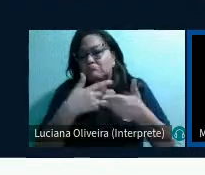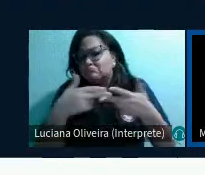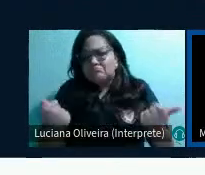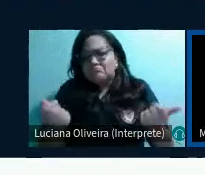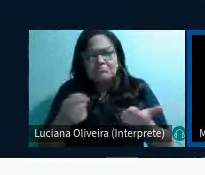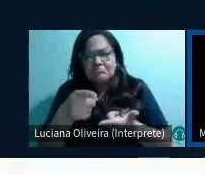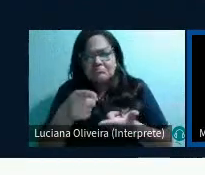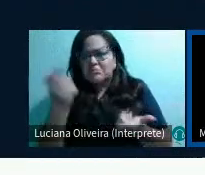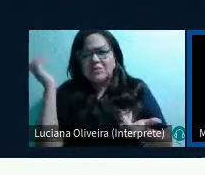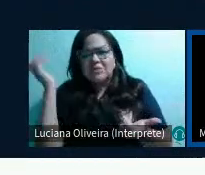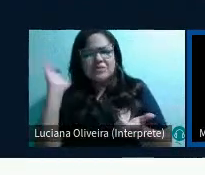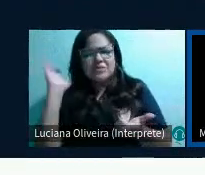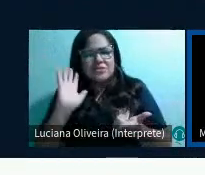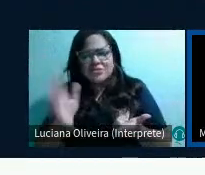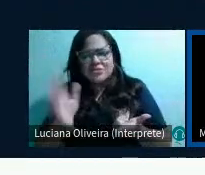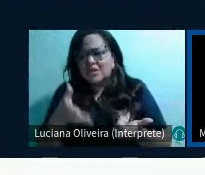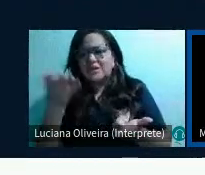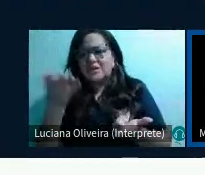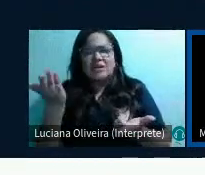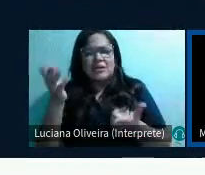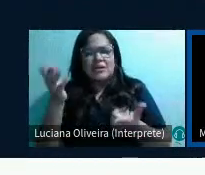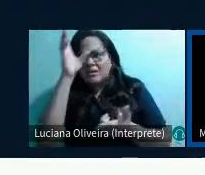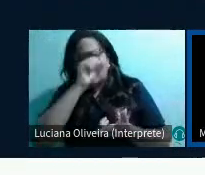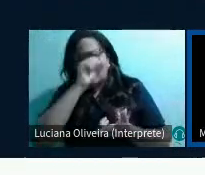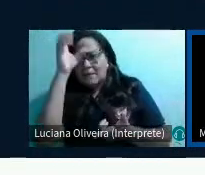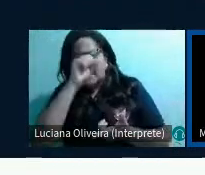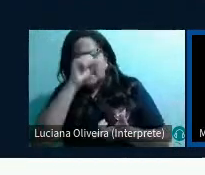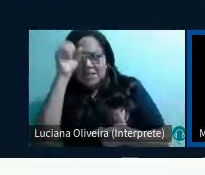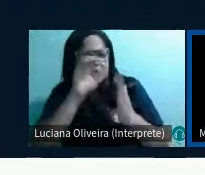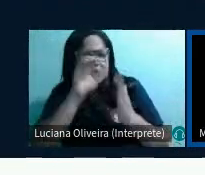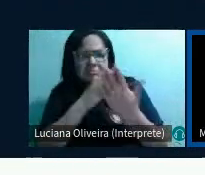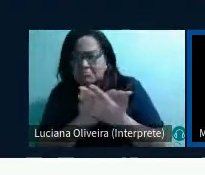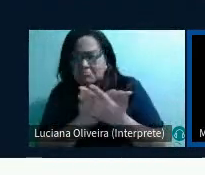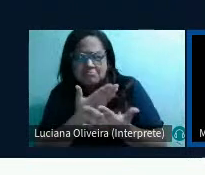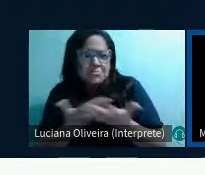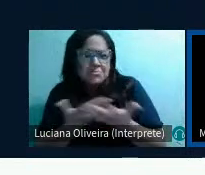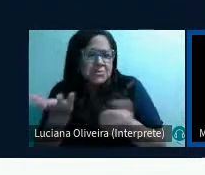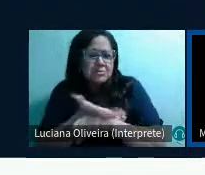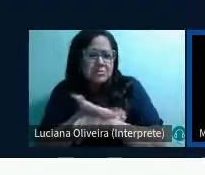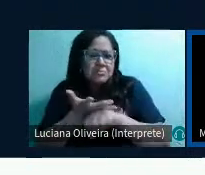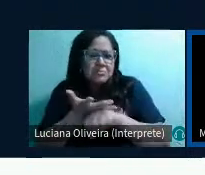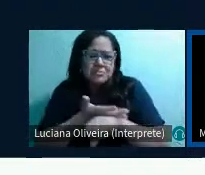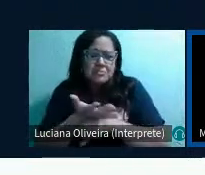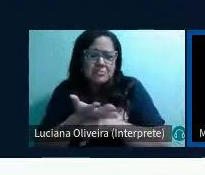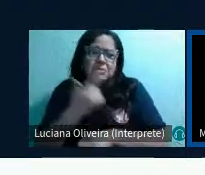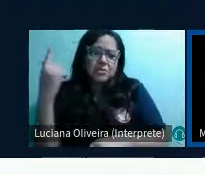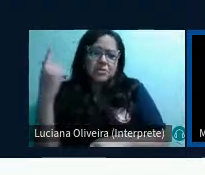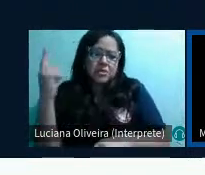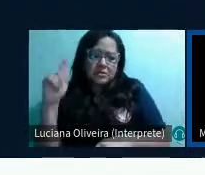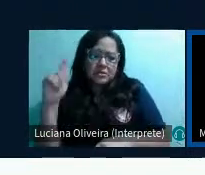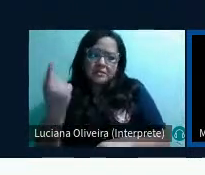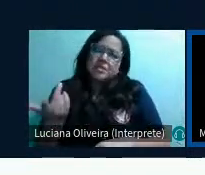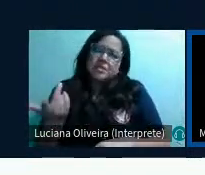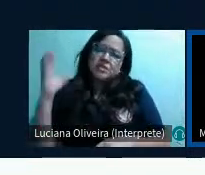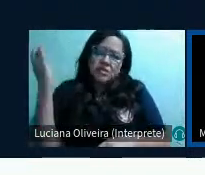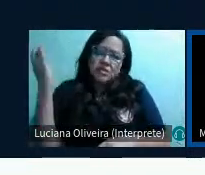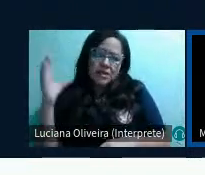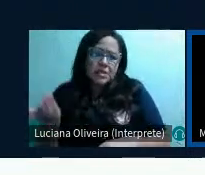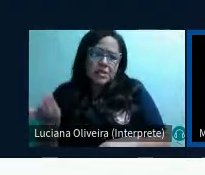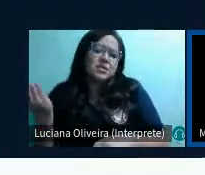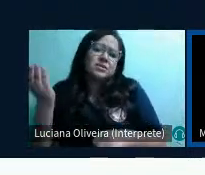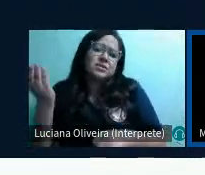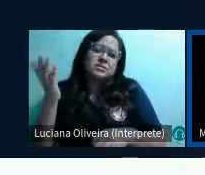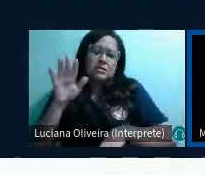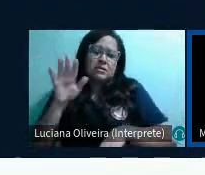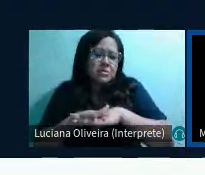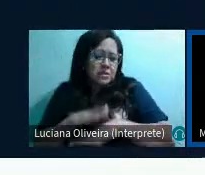né? Geografia, ciências, matemática. Então, a gente vai estar apresentando esse tipo de coisa. E também a gente vai apresentar